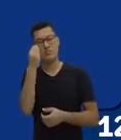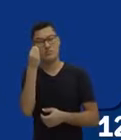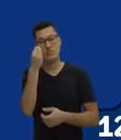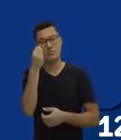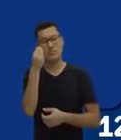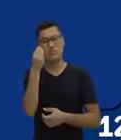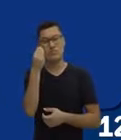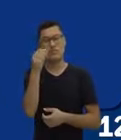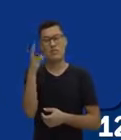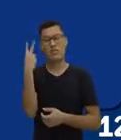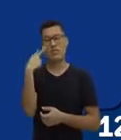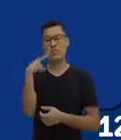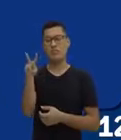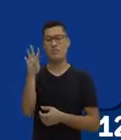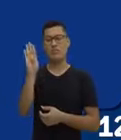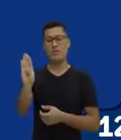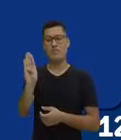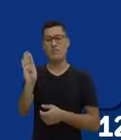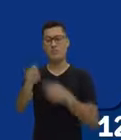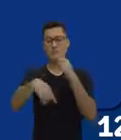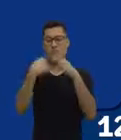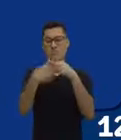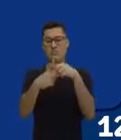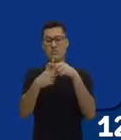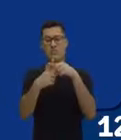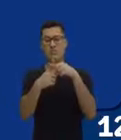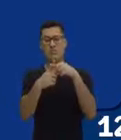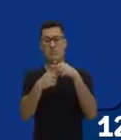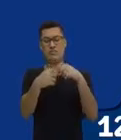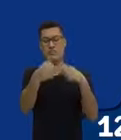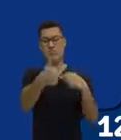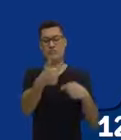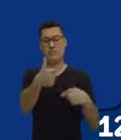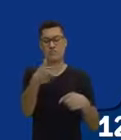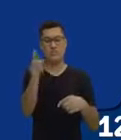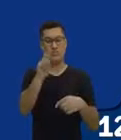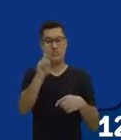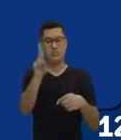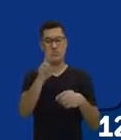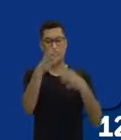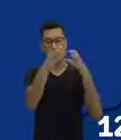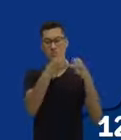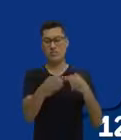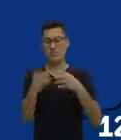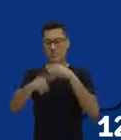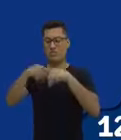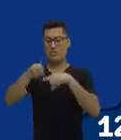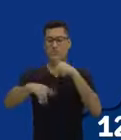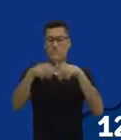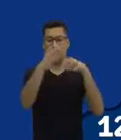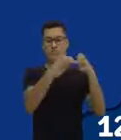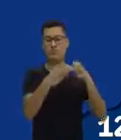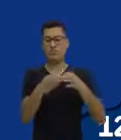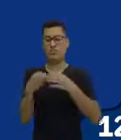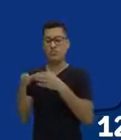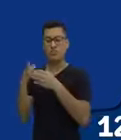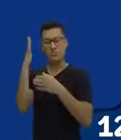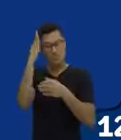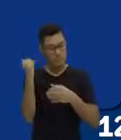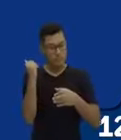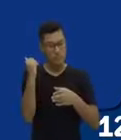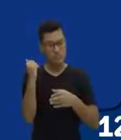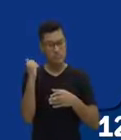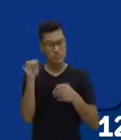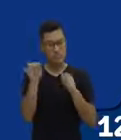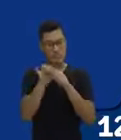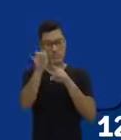aqui. E além disso, ele vai gastar o quê? Mais 12 reais, né, por cada peça. Então, tu sabe quantas peças ele vai